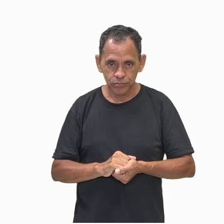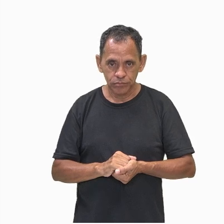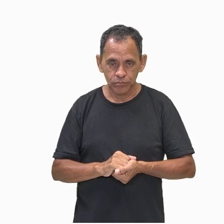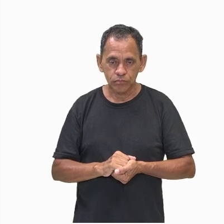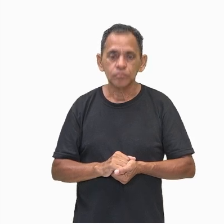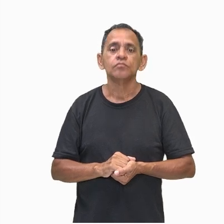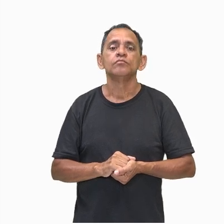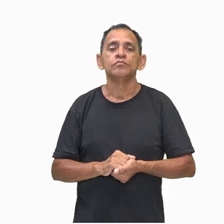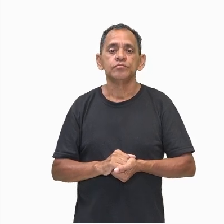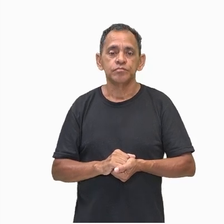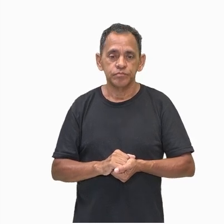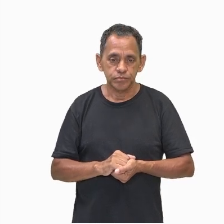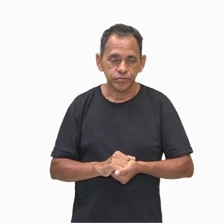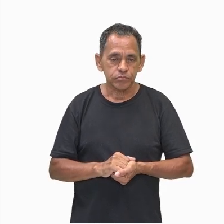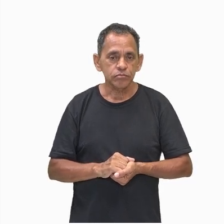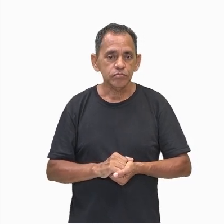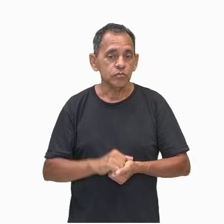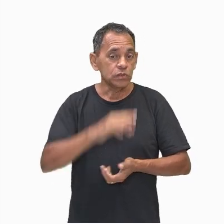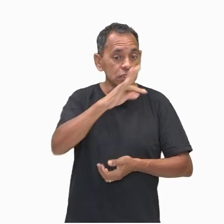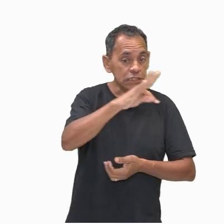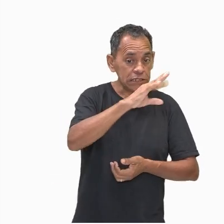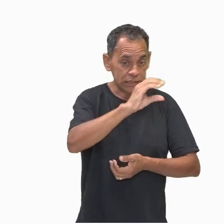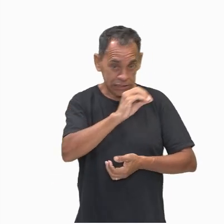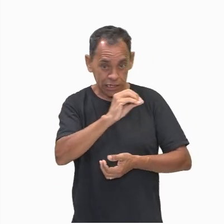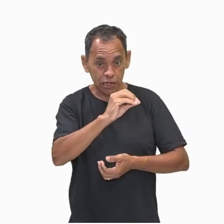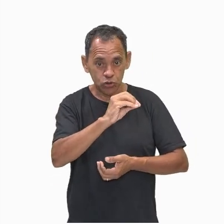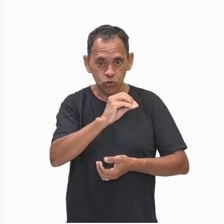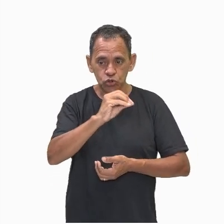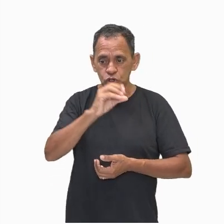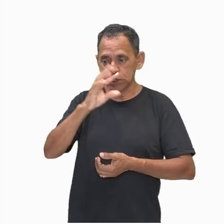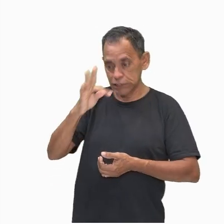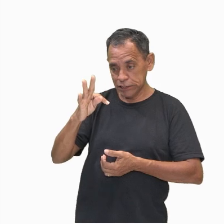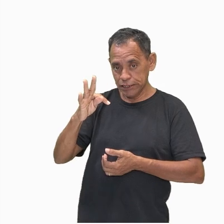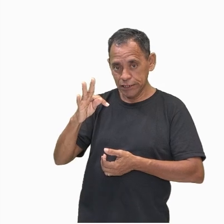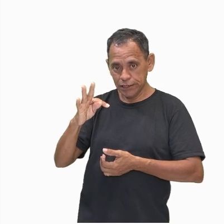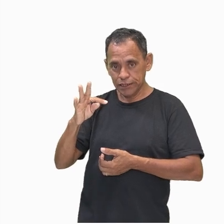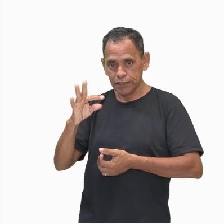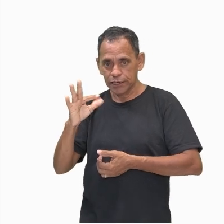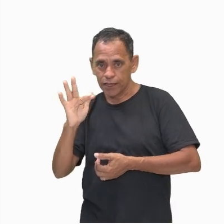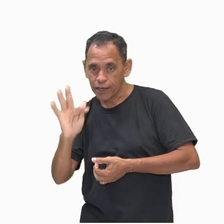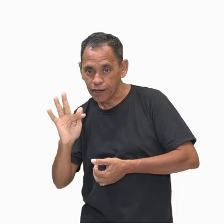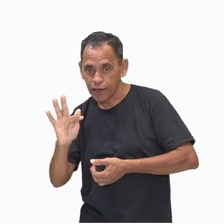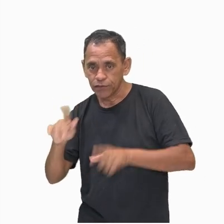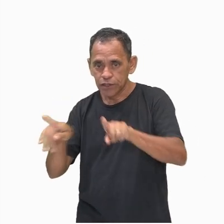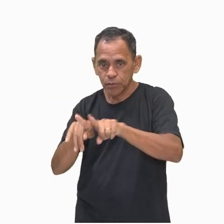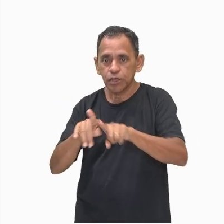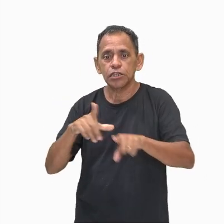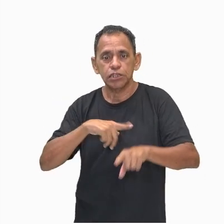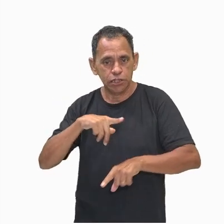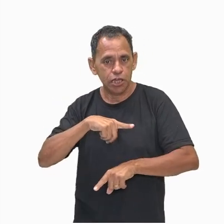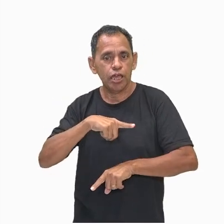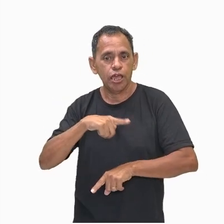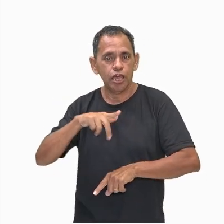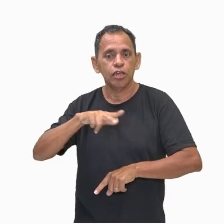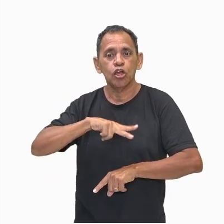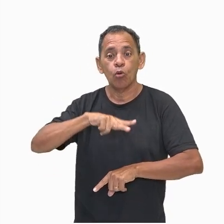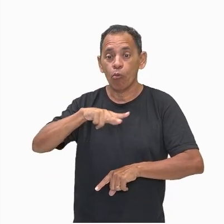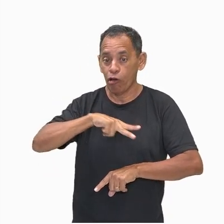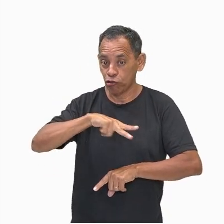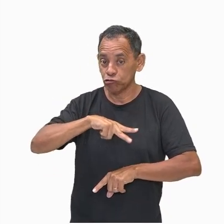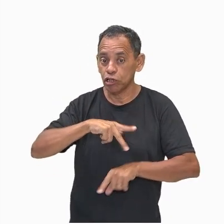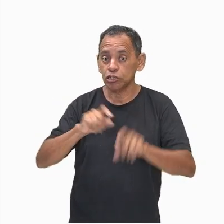final tá pessoal E aí observa que o tempo ele tem uma particularidade que é o seguinte Olha